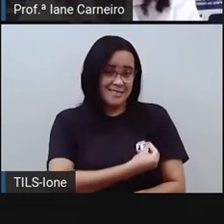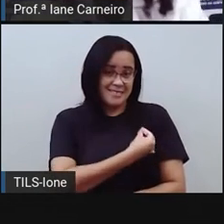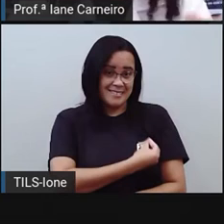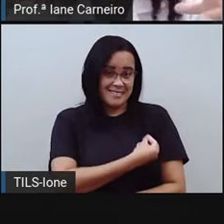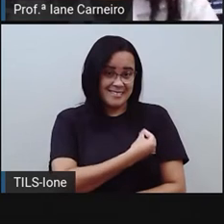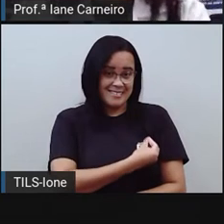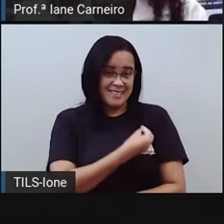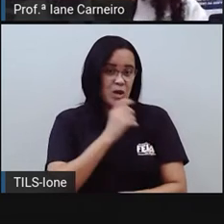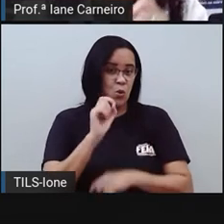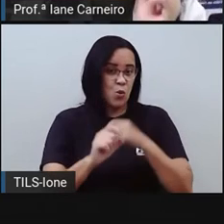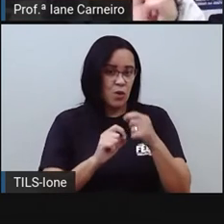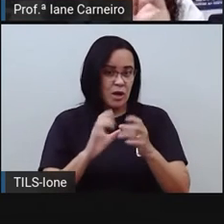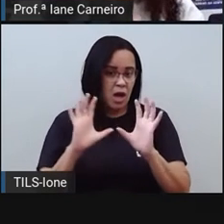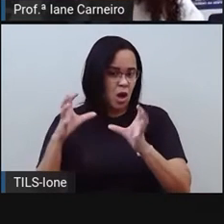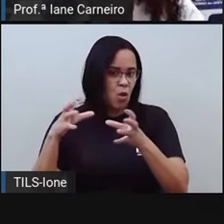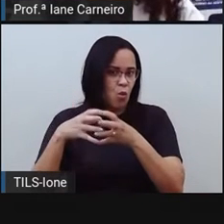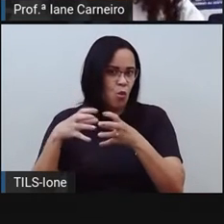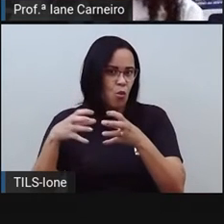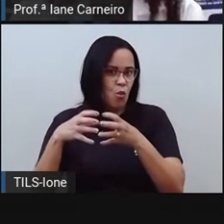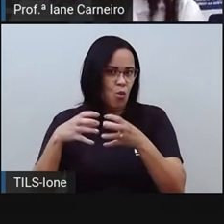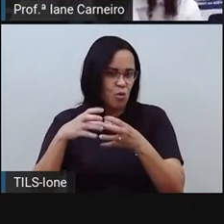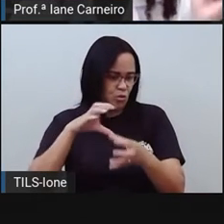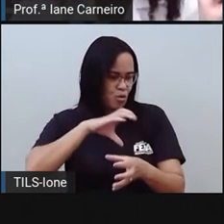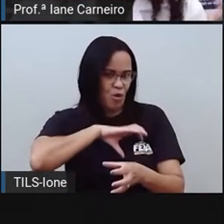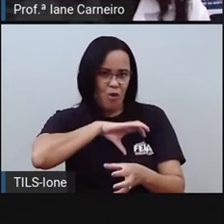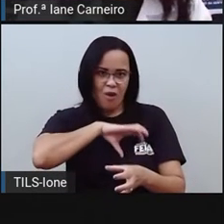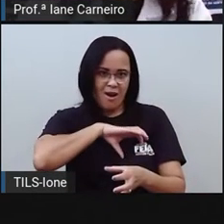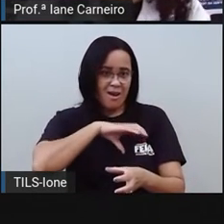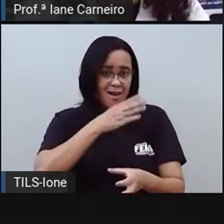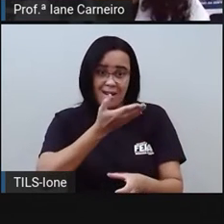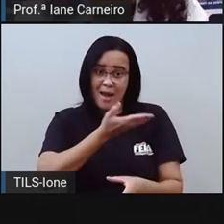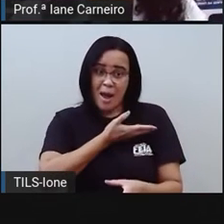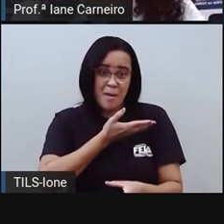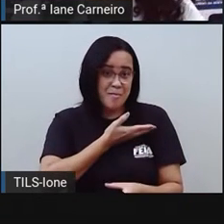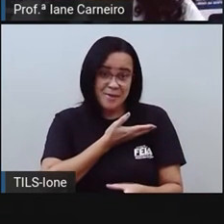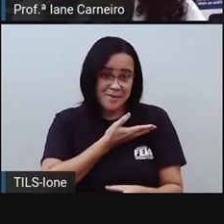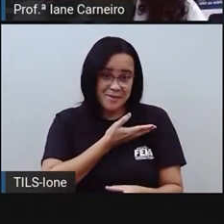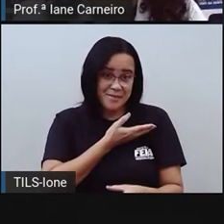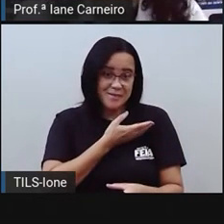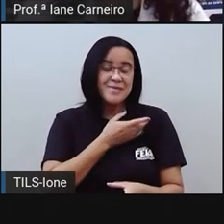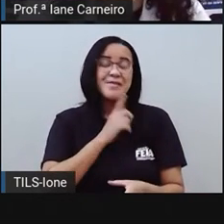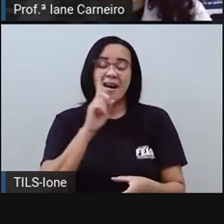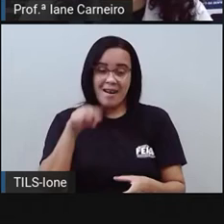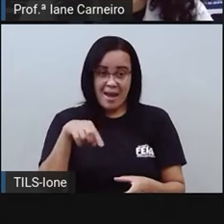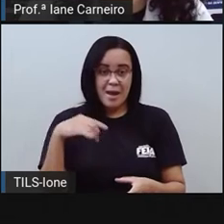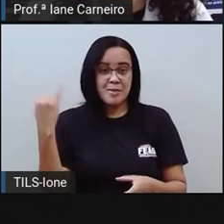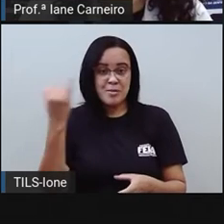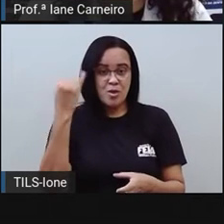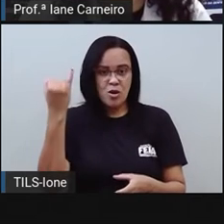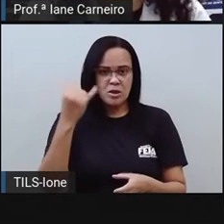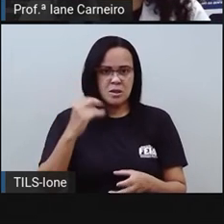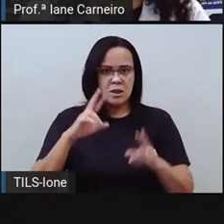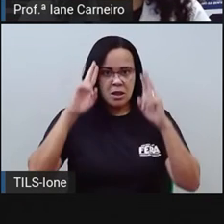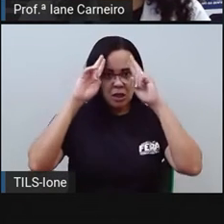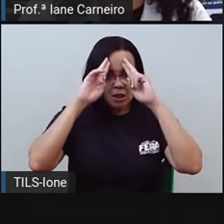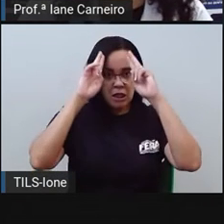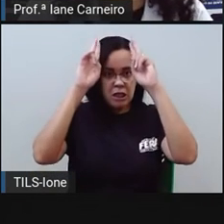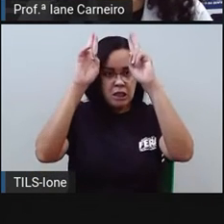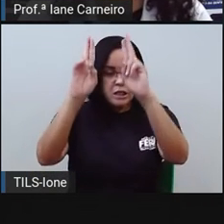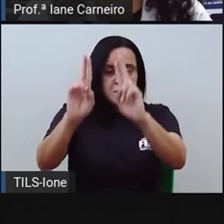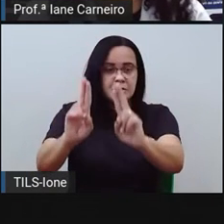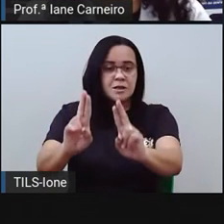e convivência em grupo, é respeitar o pensamento das outras pessoas. Porque olha só como está aqui na imagem,